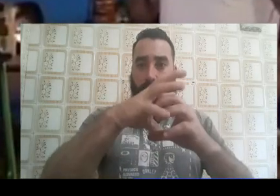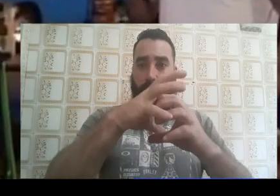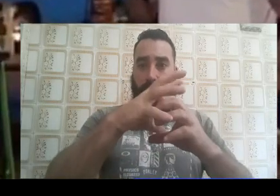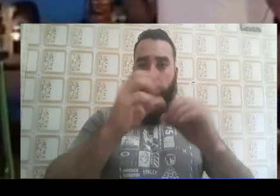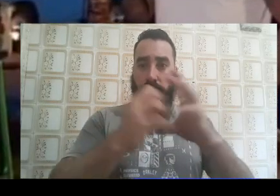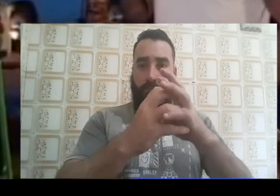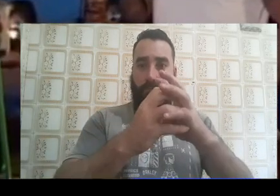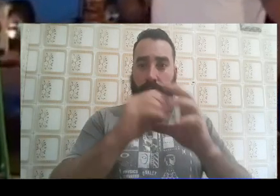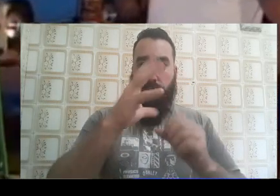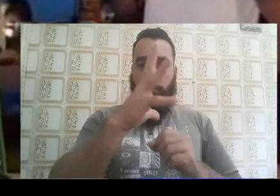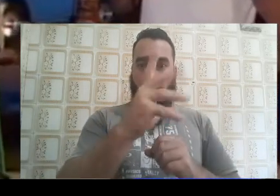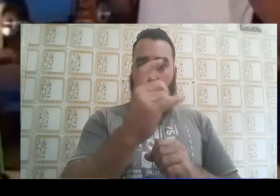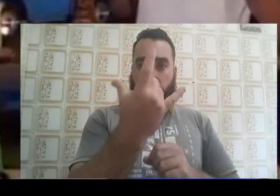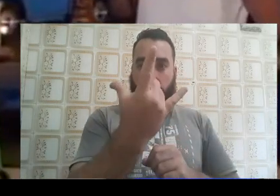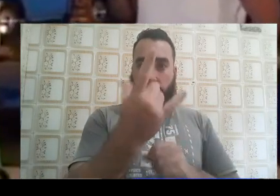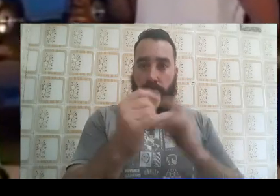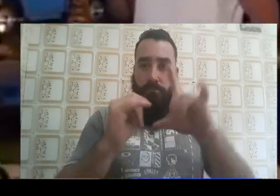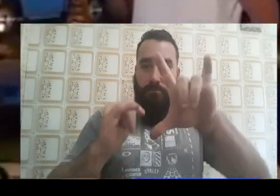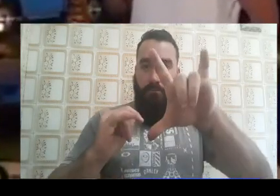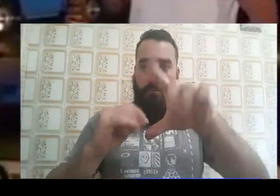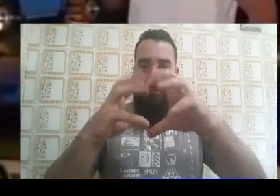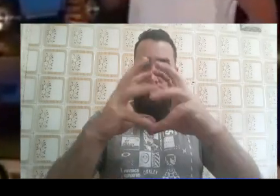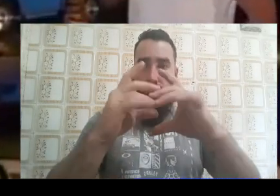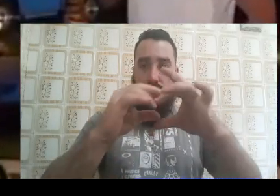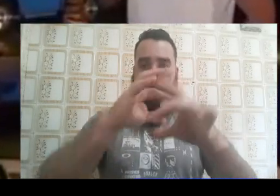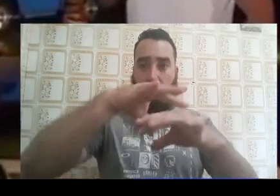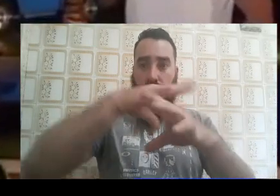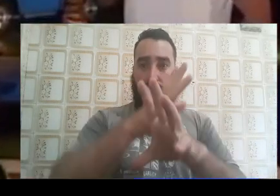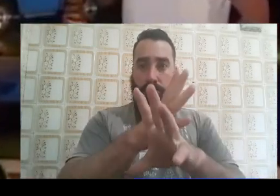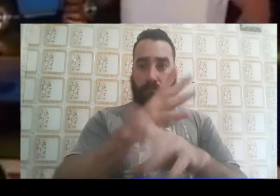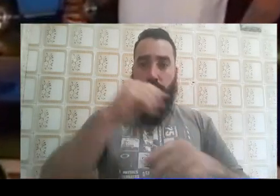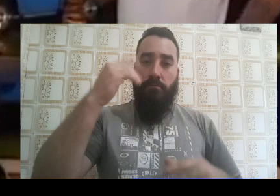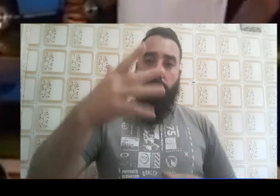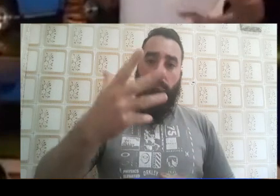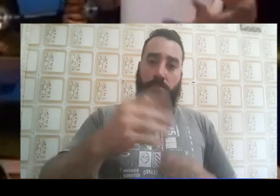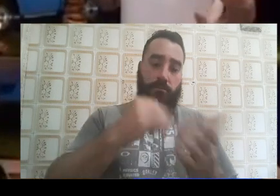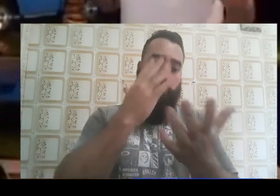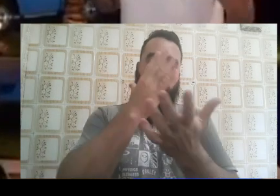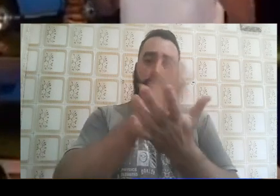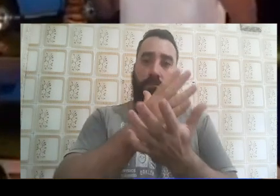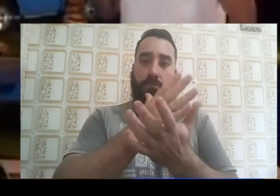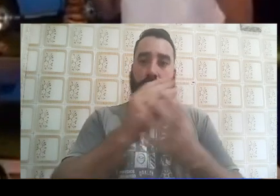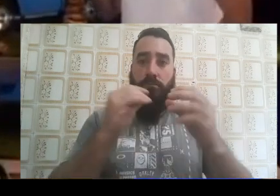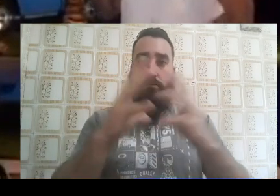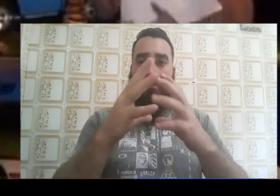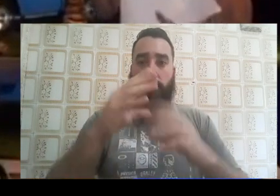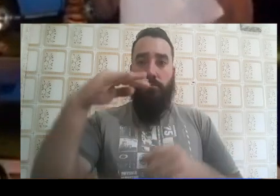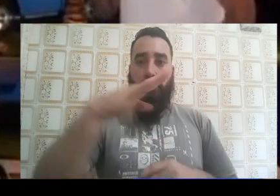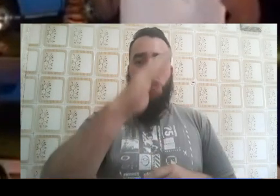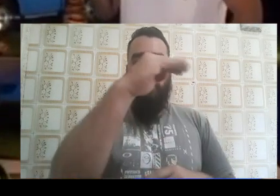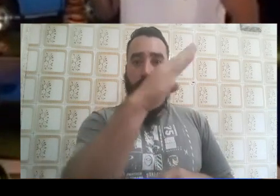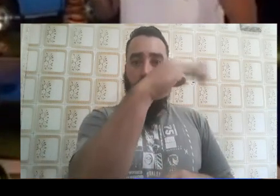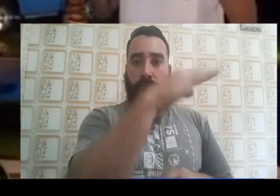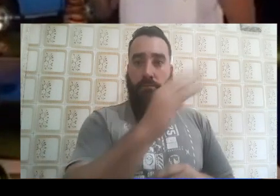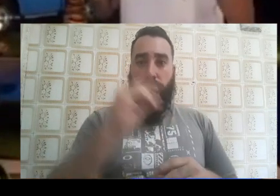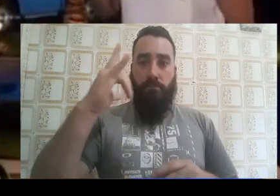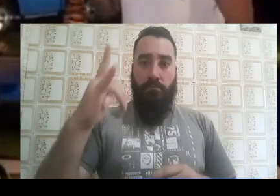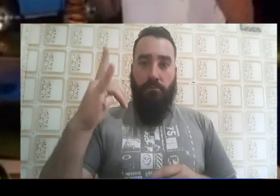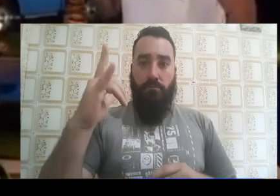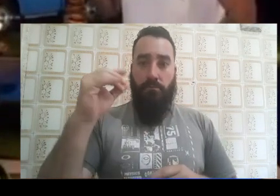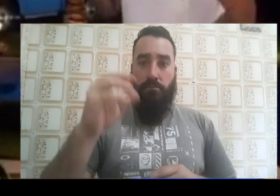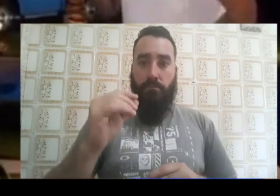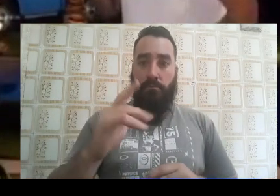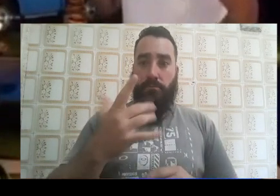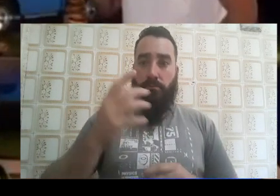Cada um cuida do seu como quer. Tem uns que gosta. Assim, com todo respeito, pá, a pessoa faz o que quiser, não